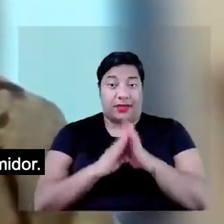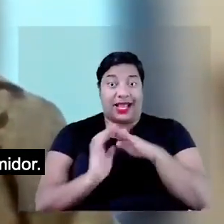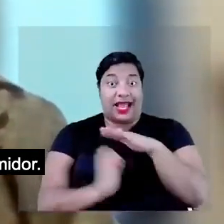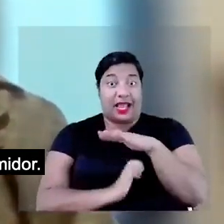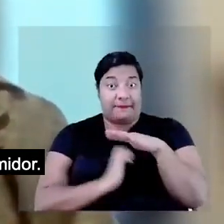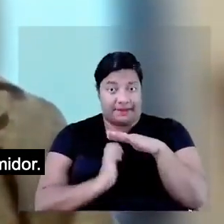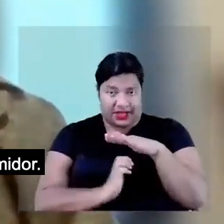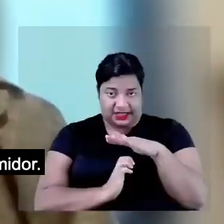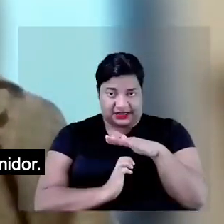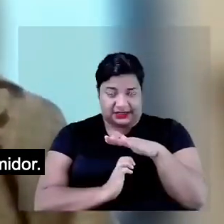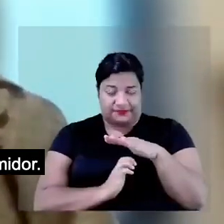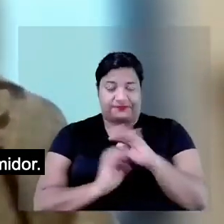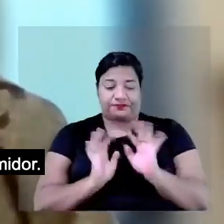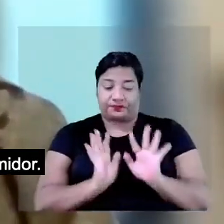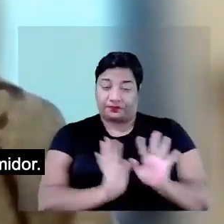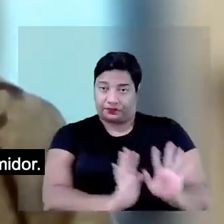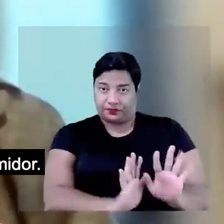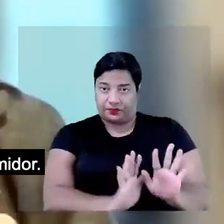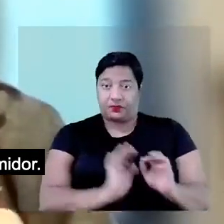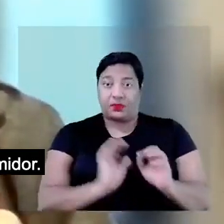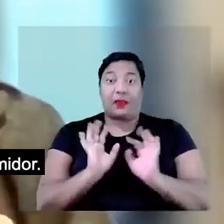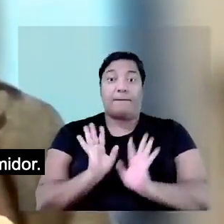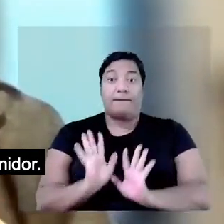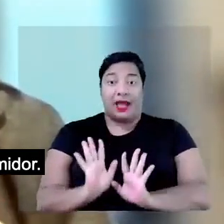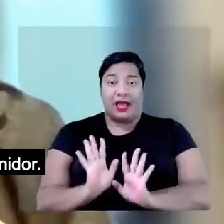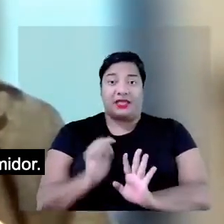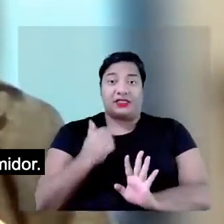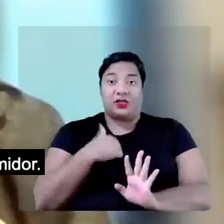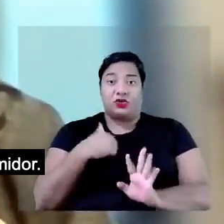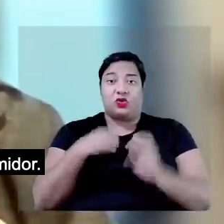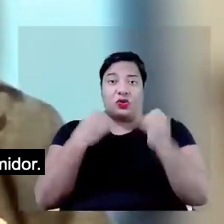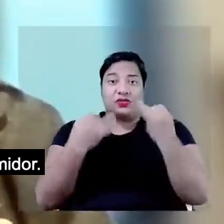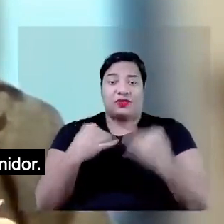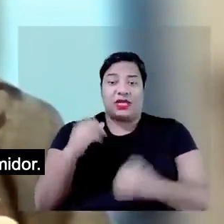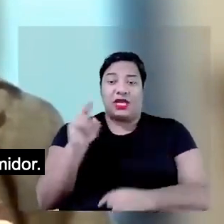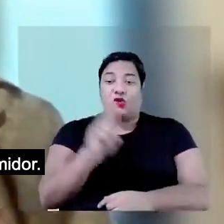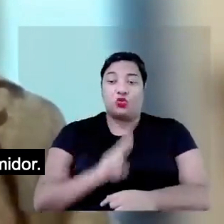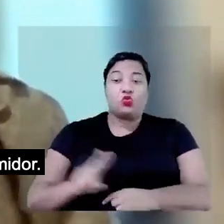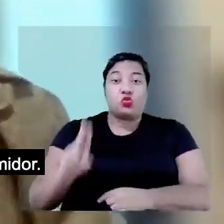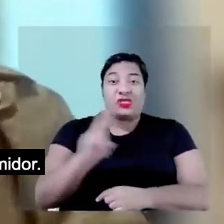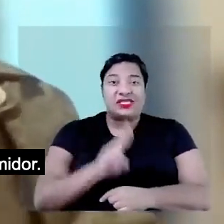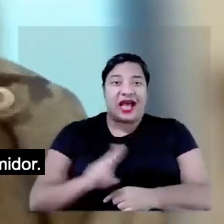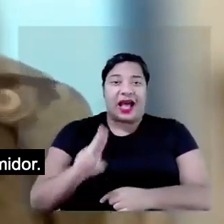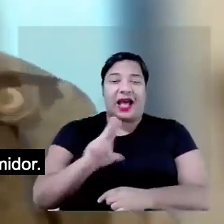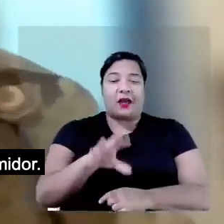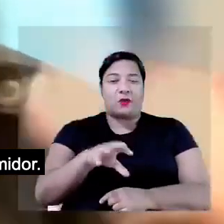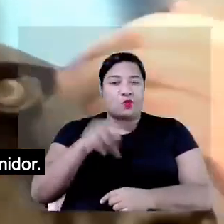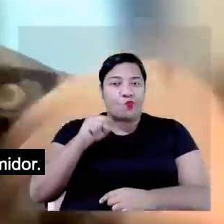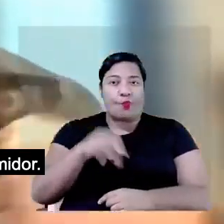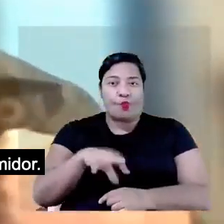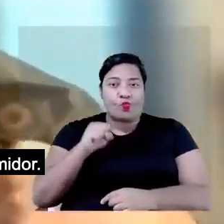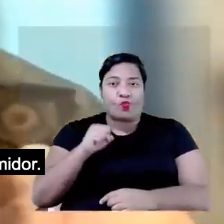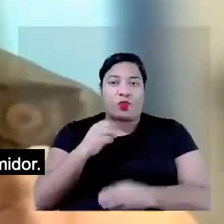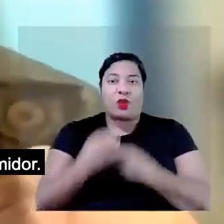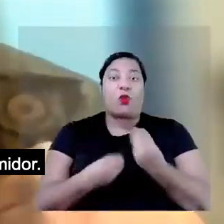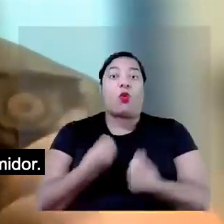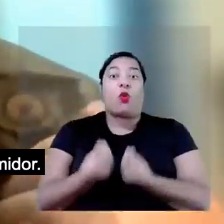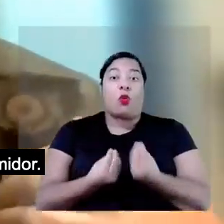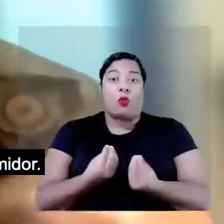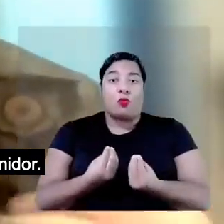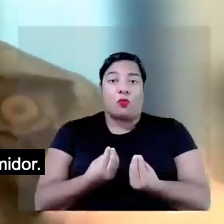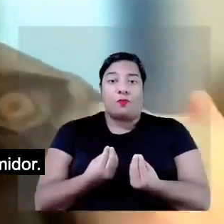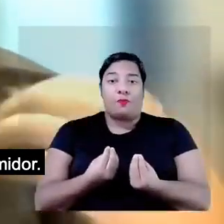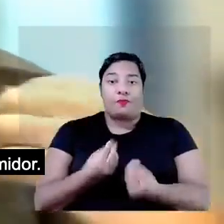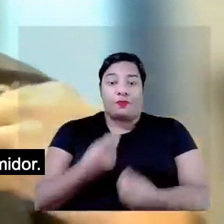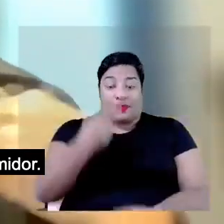Agora, quando eu estou falando de modo de consumo, aí a gente chega no indivíduo,